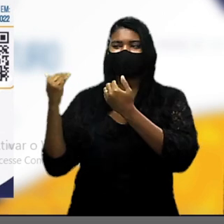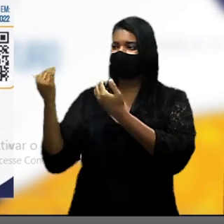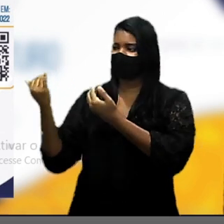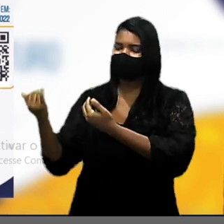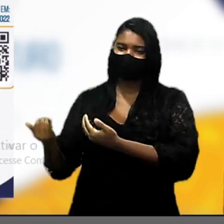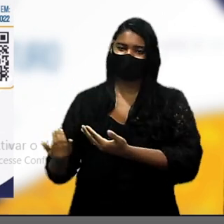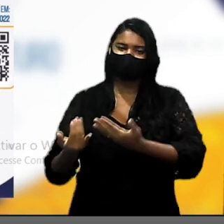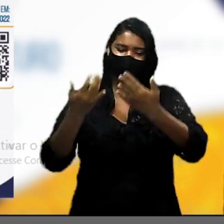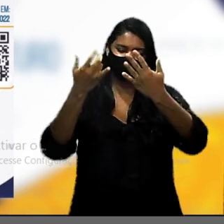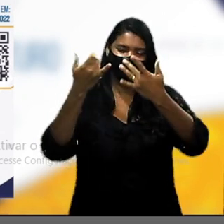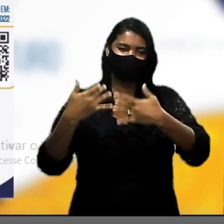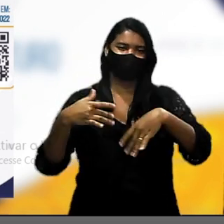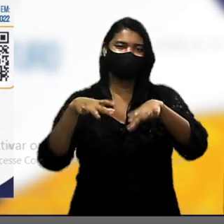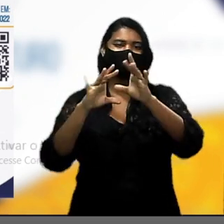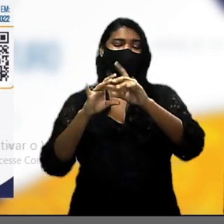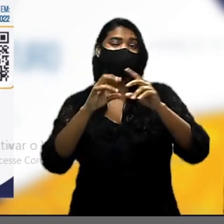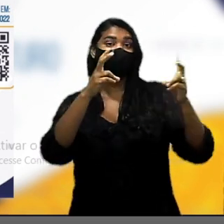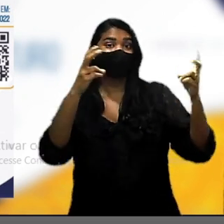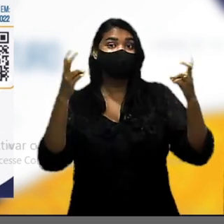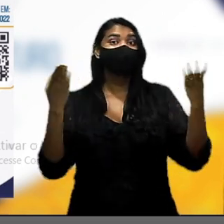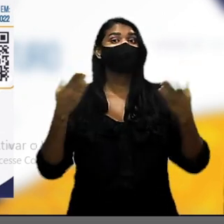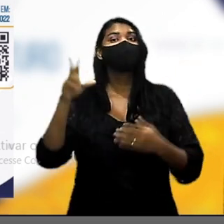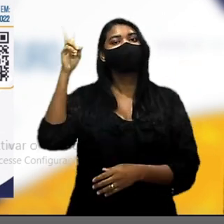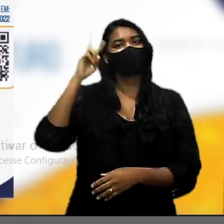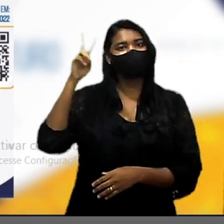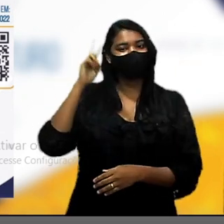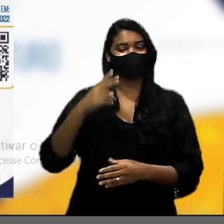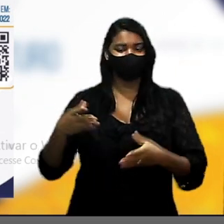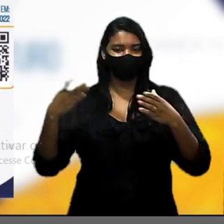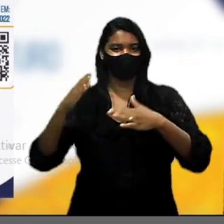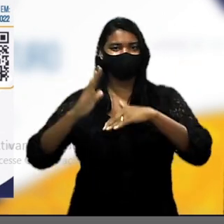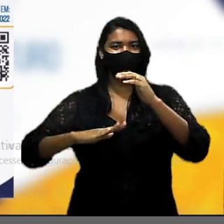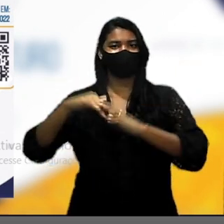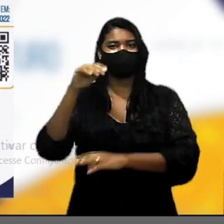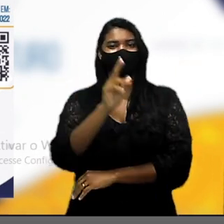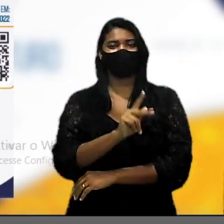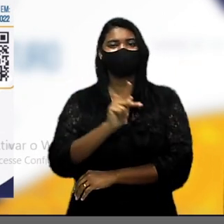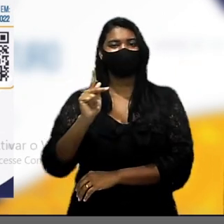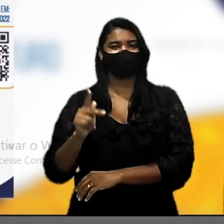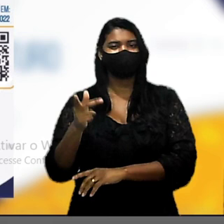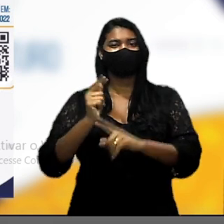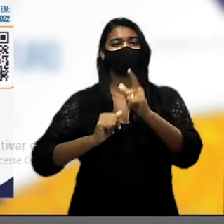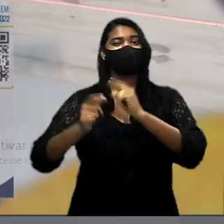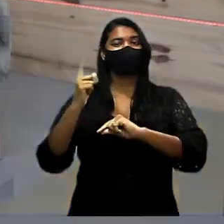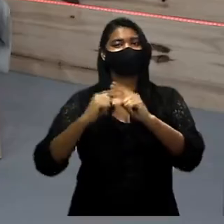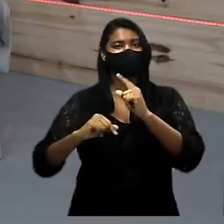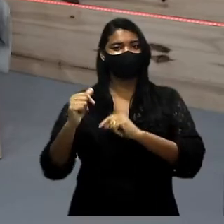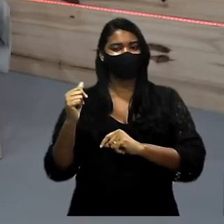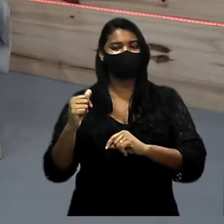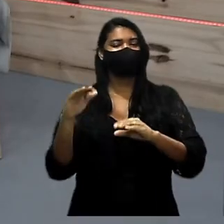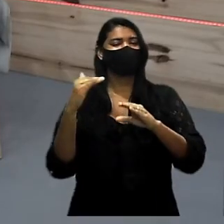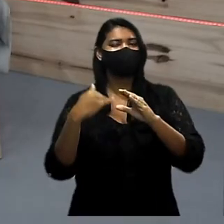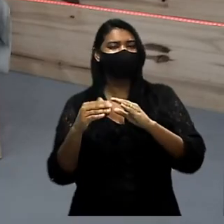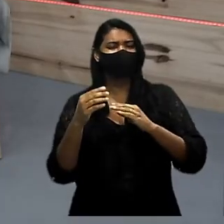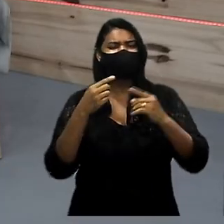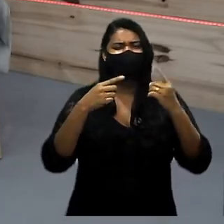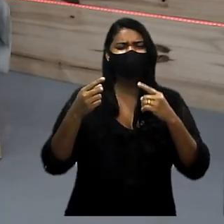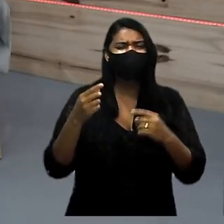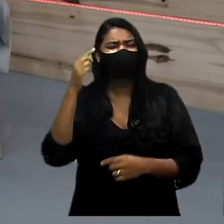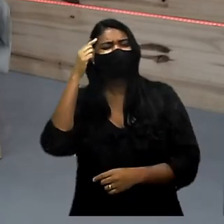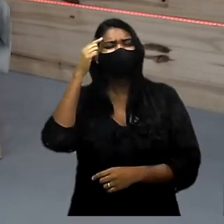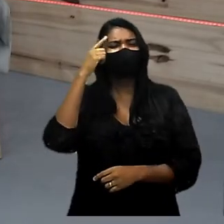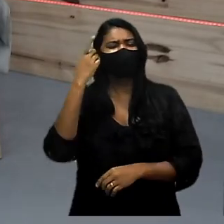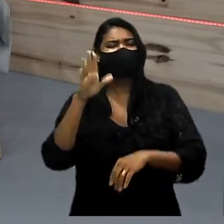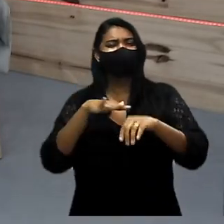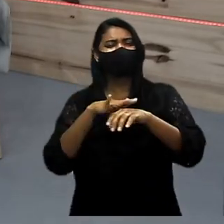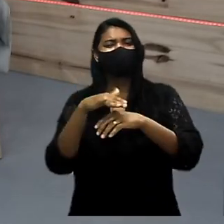Fica todo mundo ligadinho aí, antenado. Lembrando que a nossa equipe de professores de administração está aí no chat para tirar todas as dúvidas,